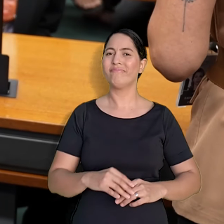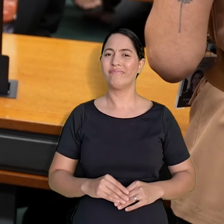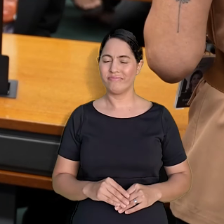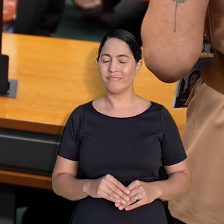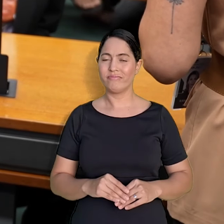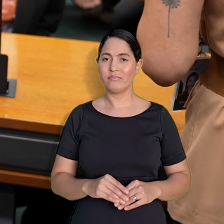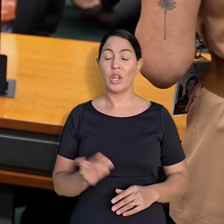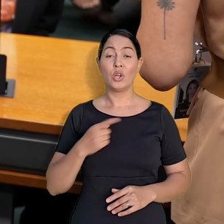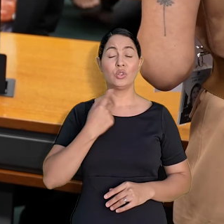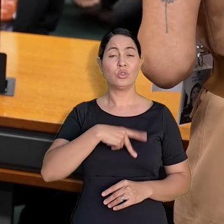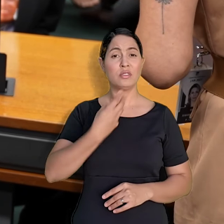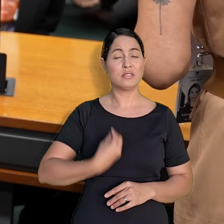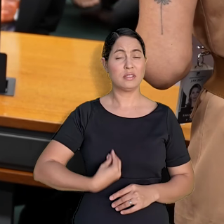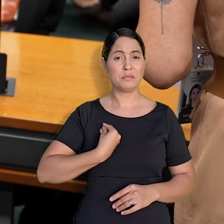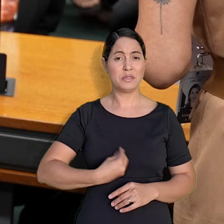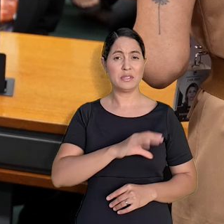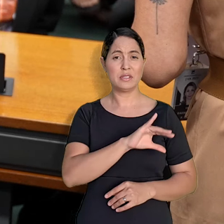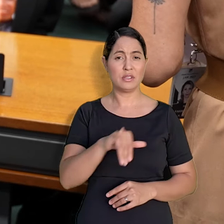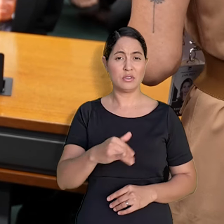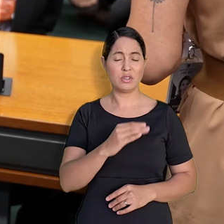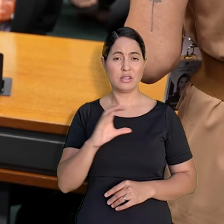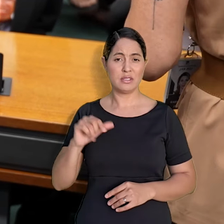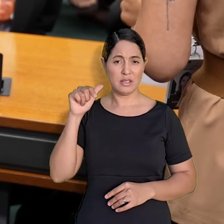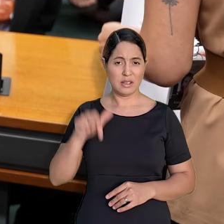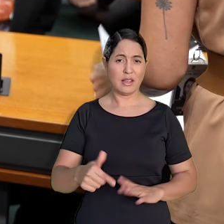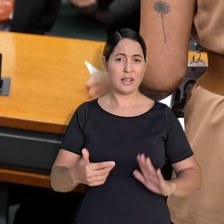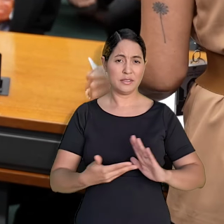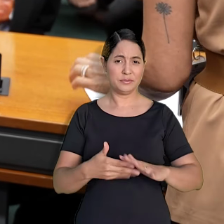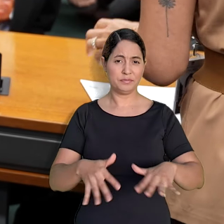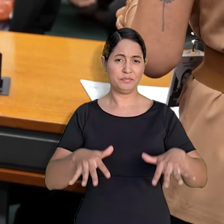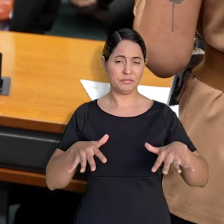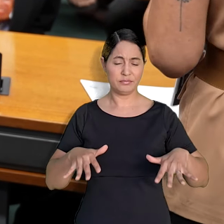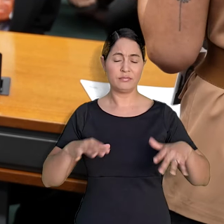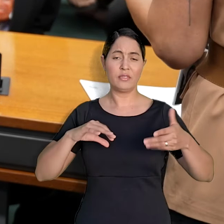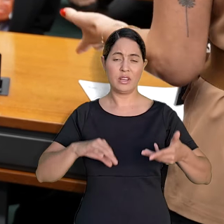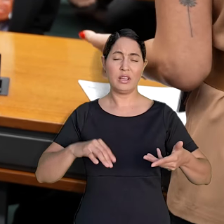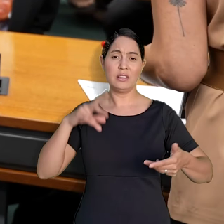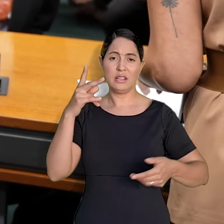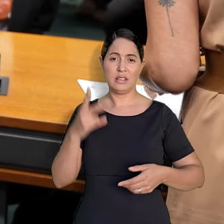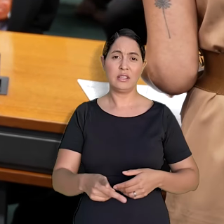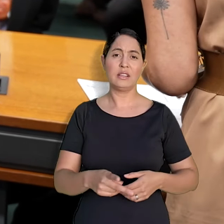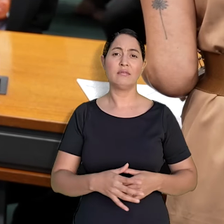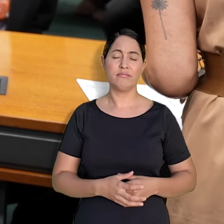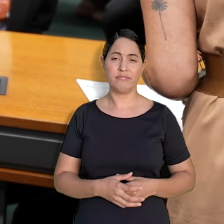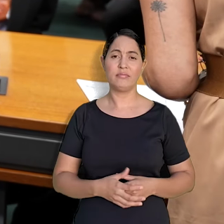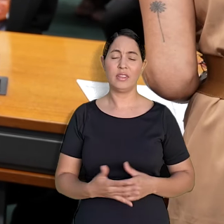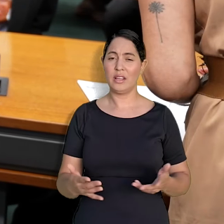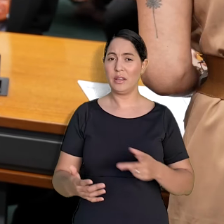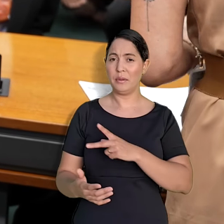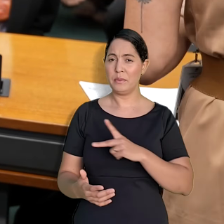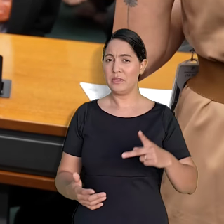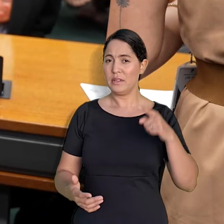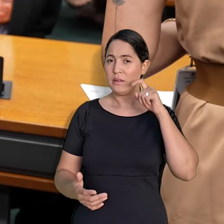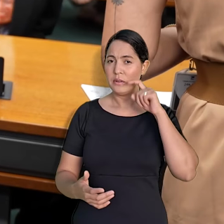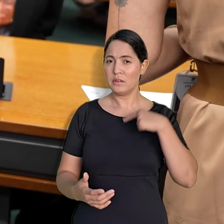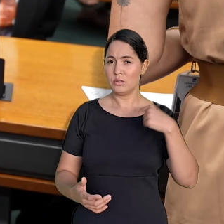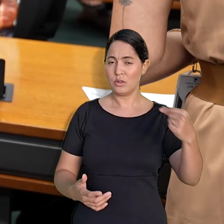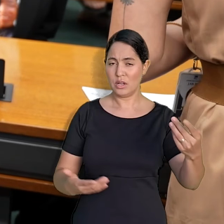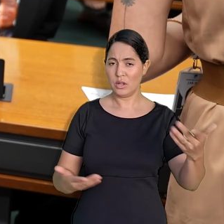CCJ da Câmara dos Deputados, da Câmara Federal, da maior Casa Legislativa do nosso país, por indicação do nosso presidente Beto Simonetti. Eu estou